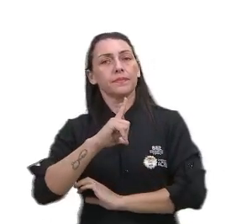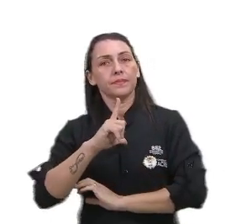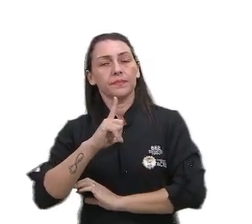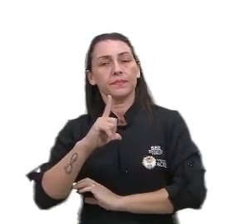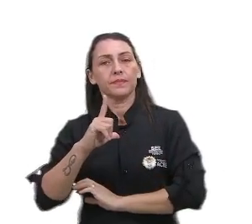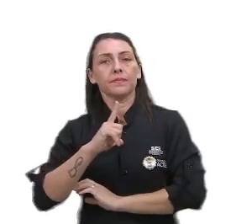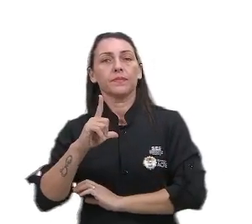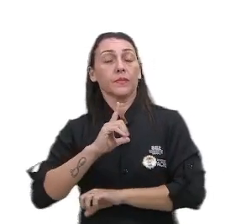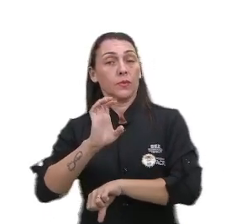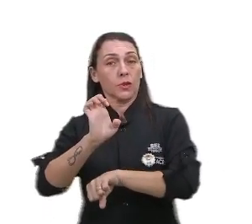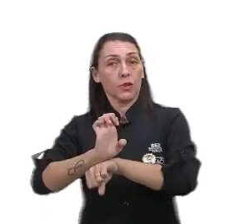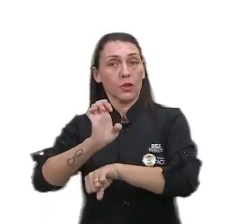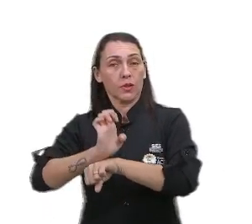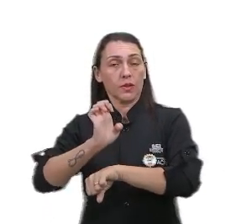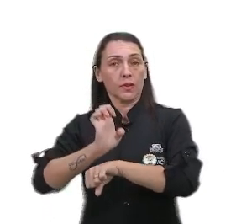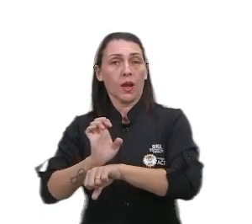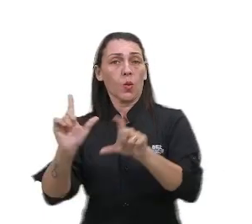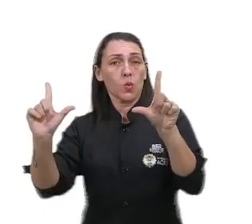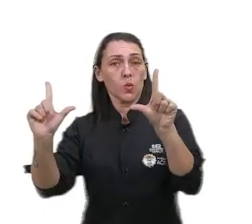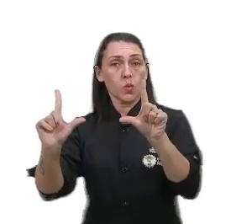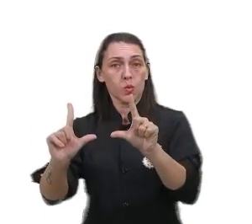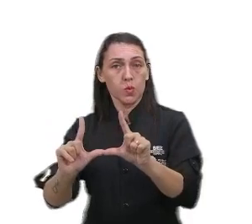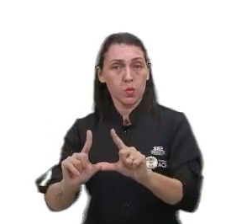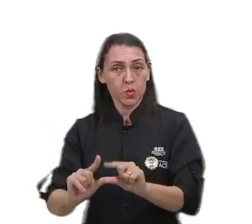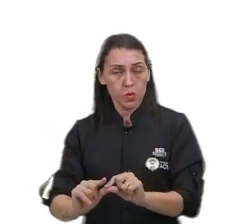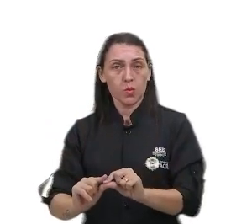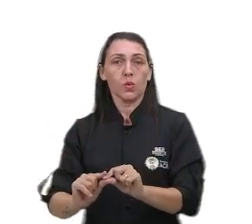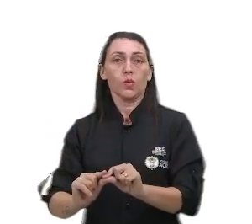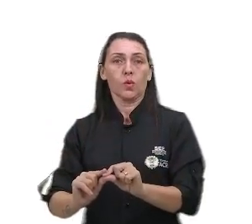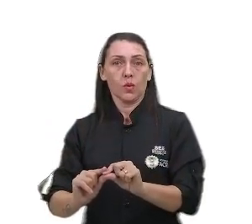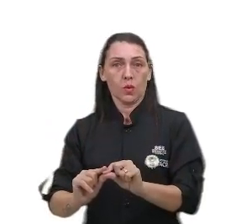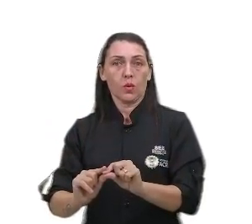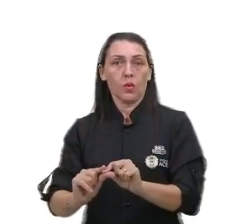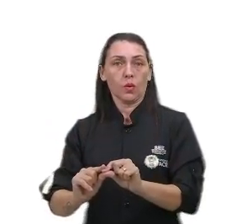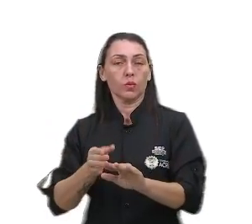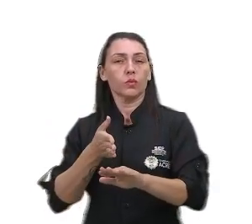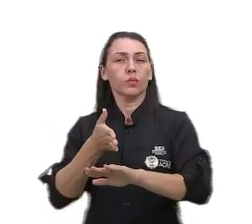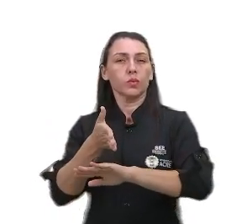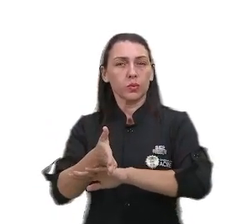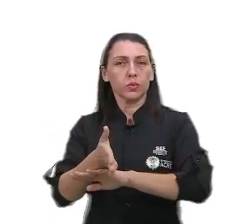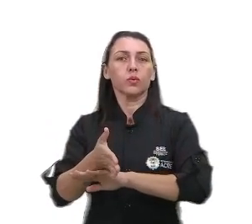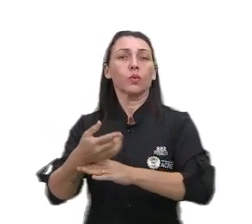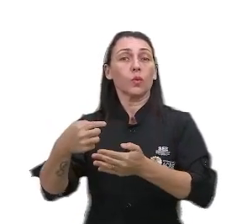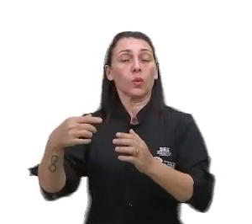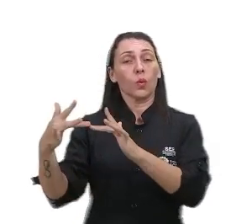aí o Estado com pouca intervenção, ok?